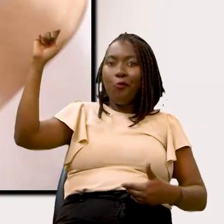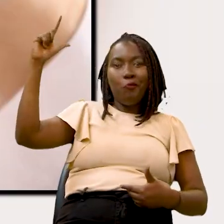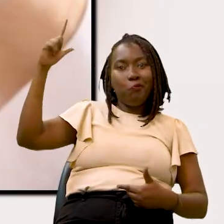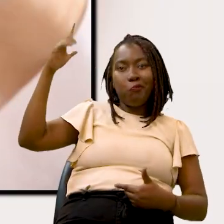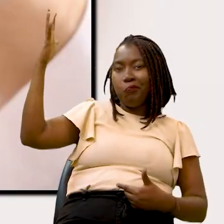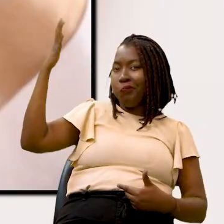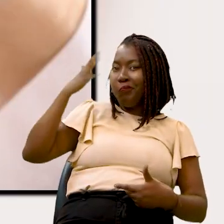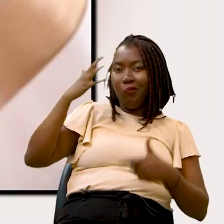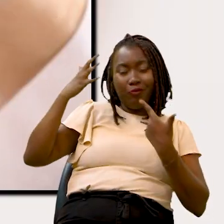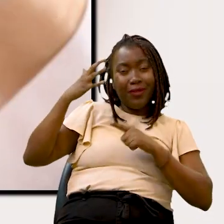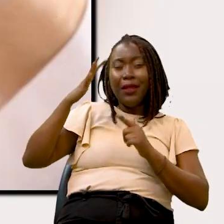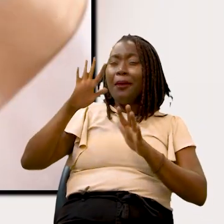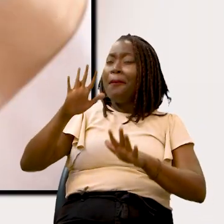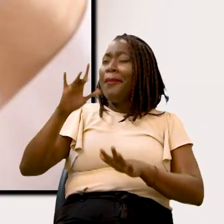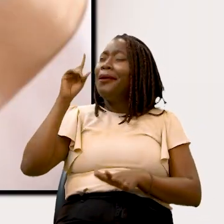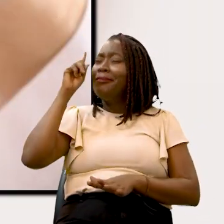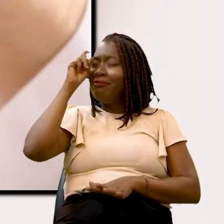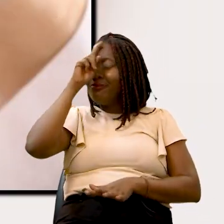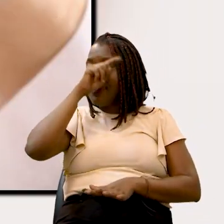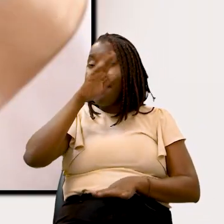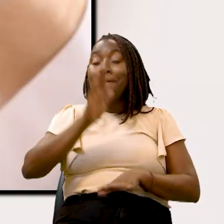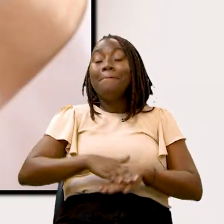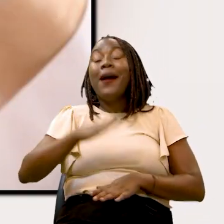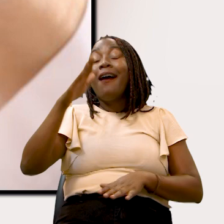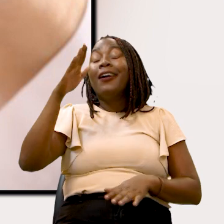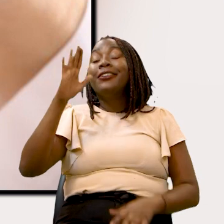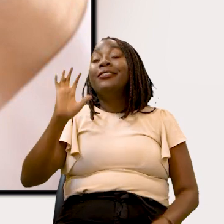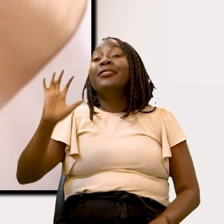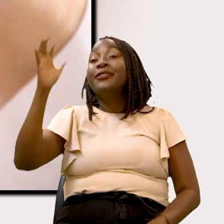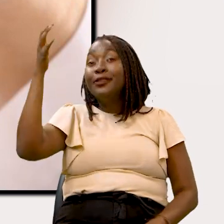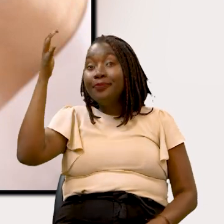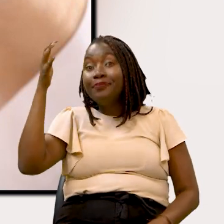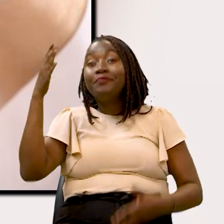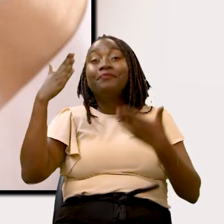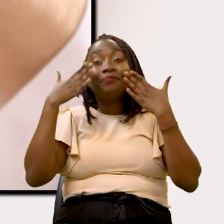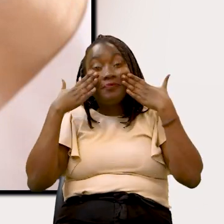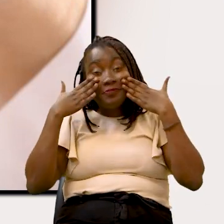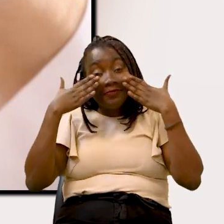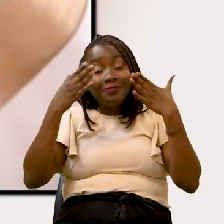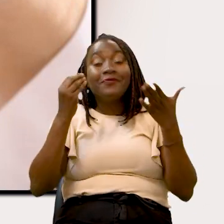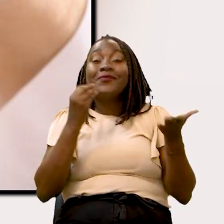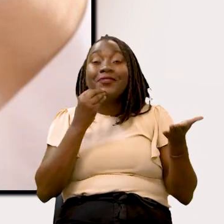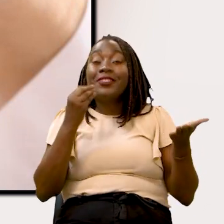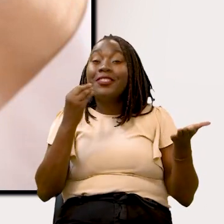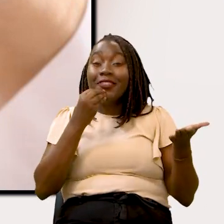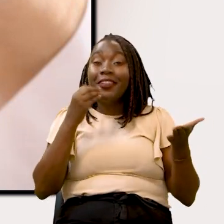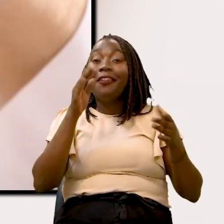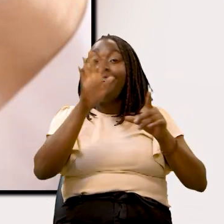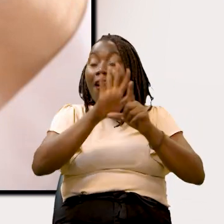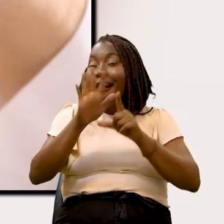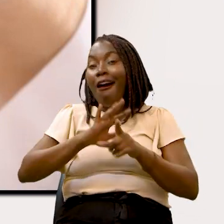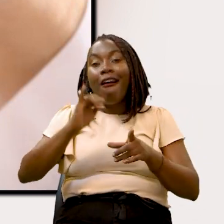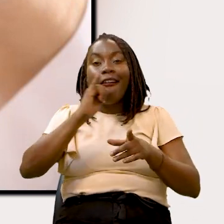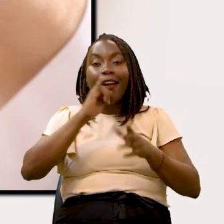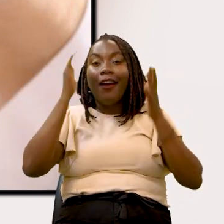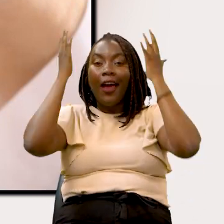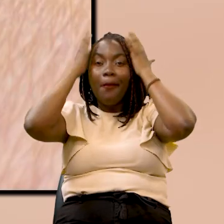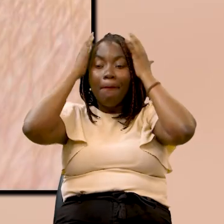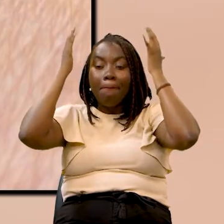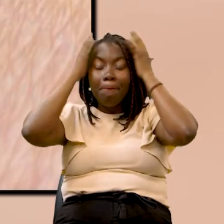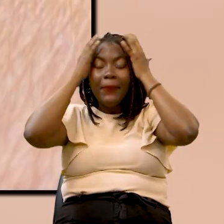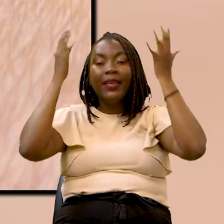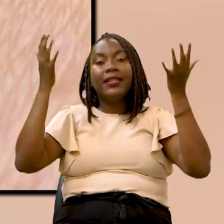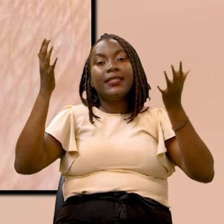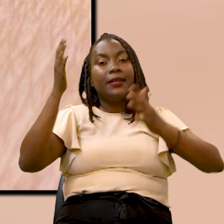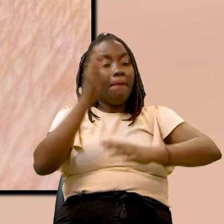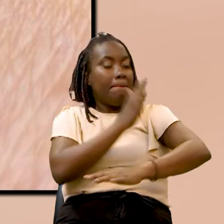não tomam sol, mas isso é muito incomum. O mais comum é que ele apareça justamente nessas áreas,